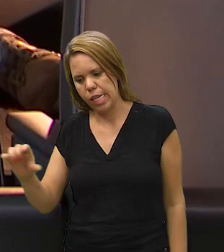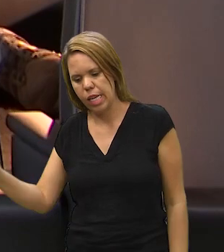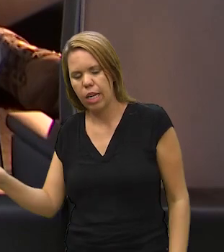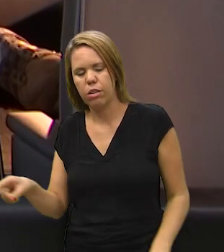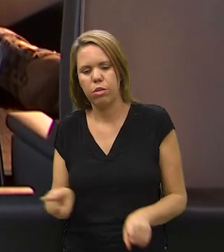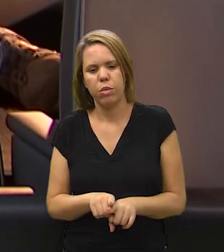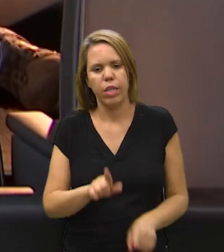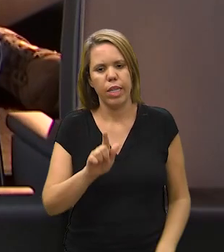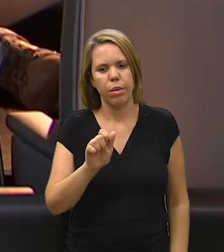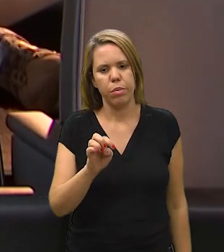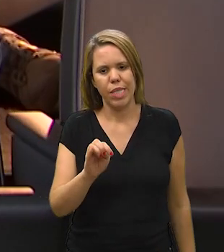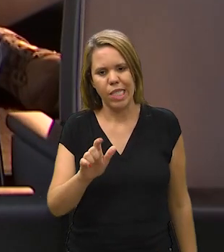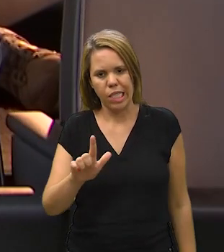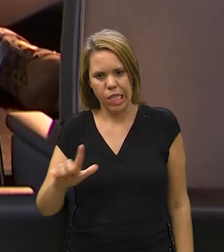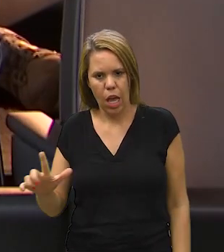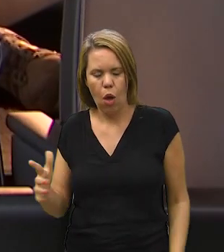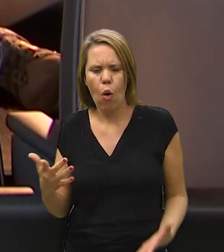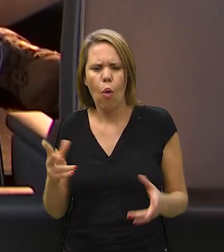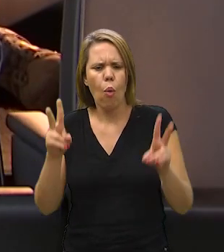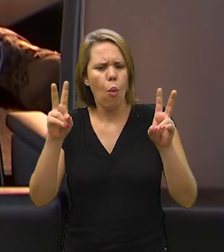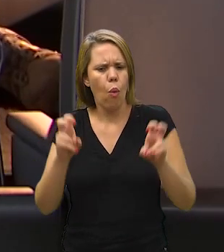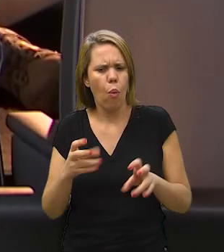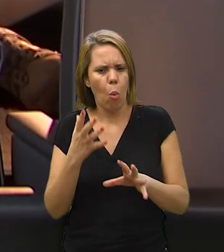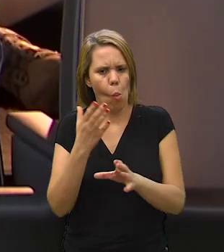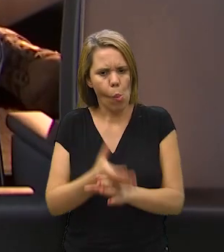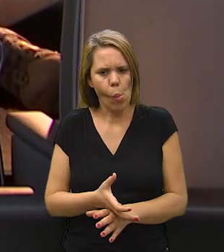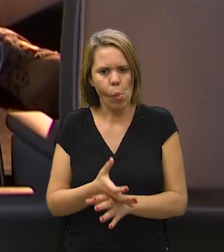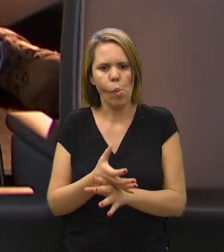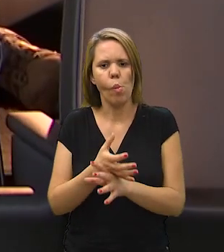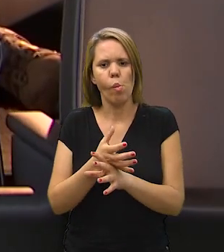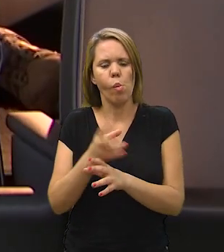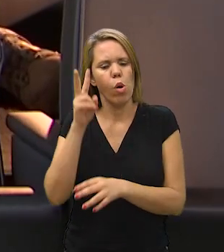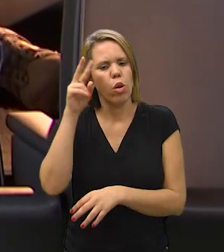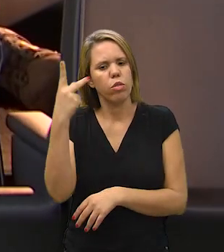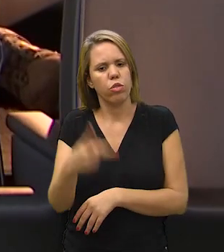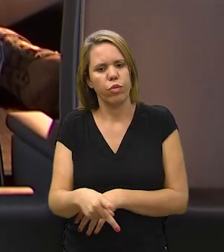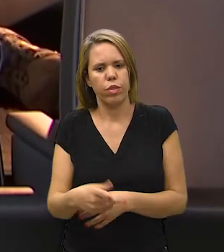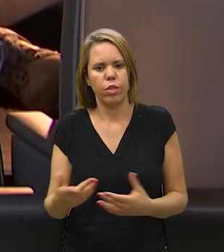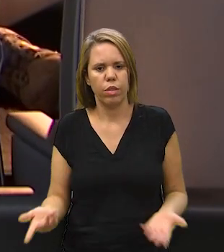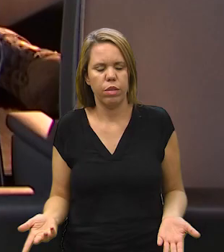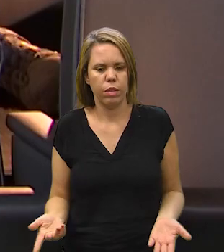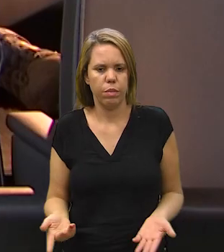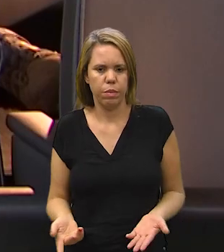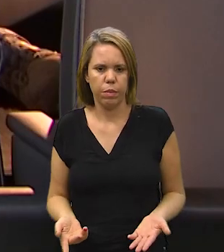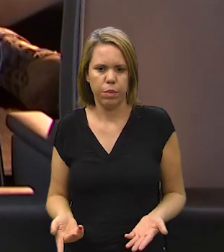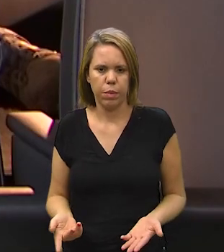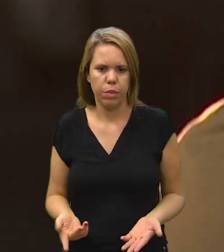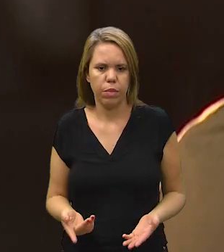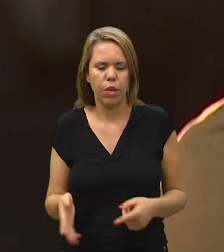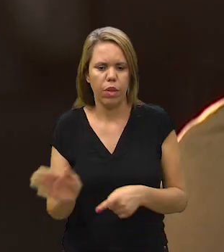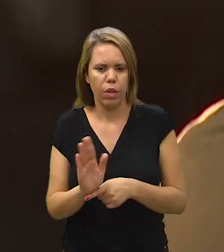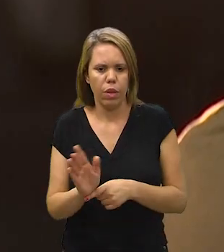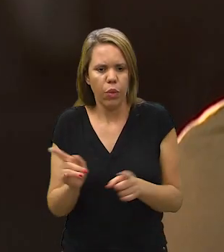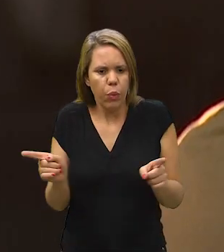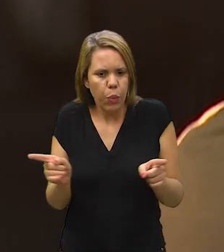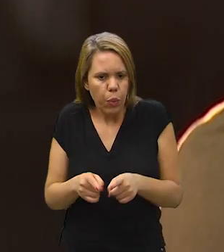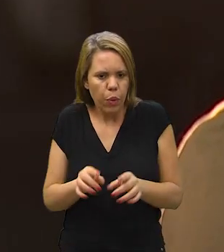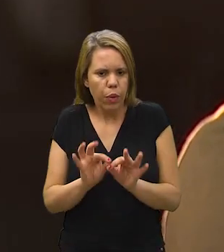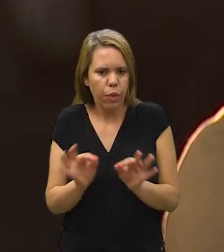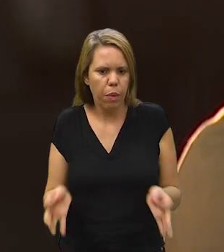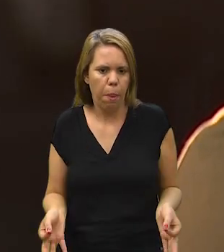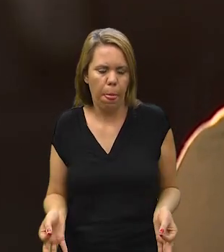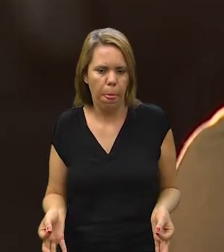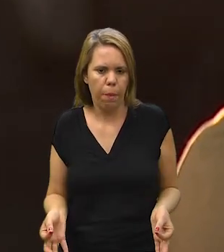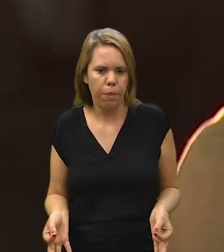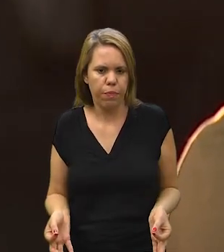com o Gabriel. E aí, Vazio é a história de vocês? Vazio é um curta